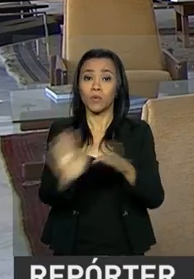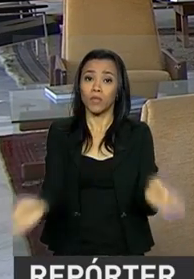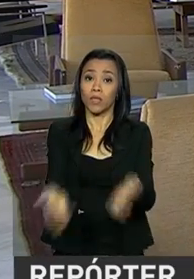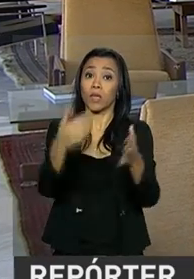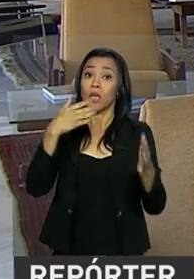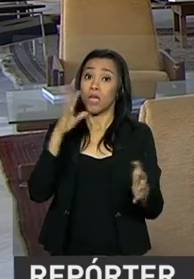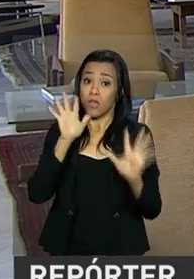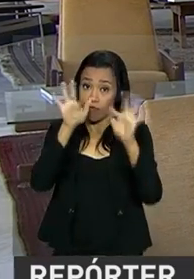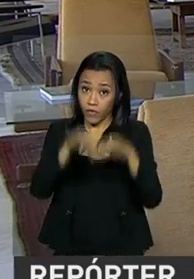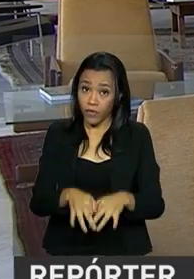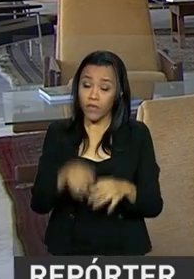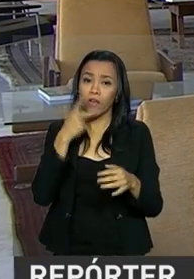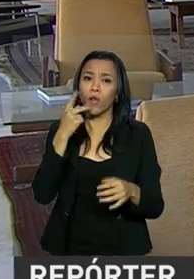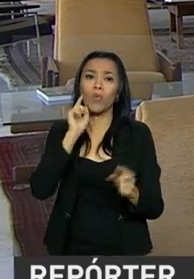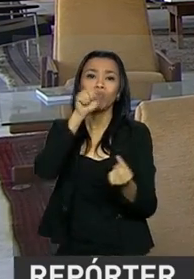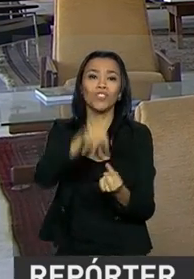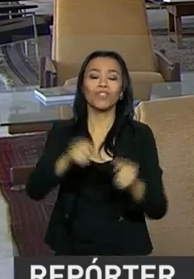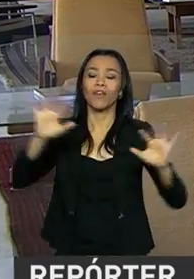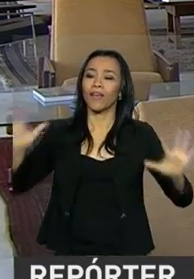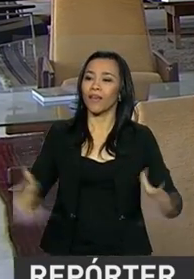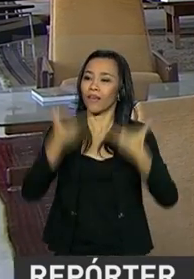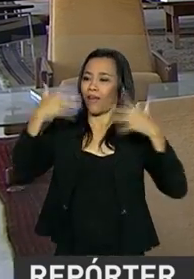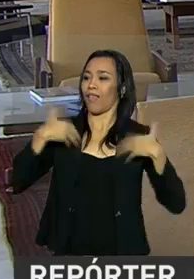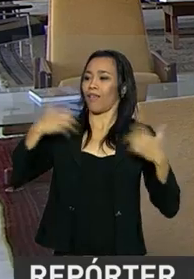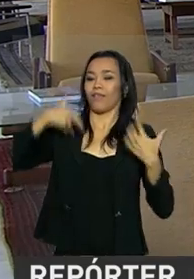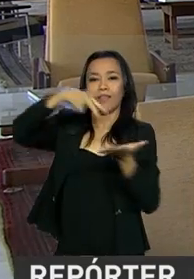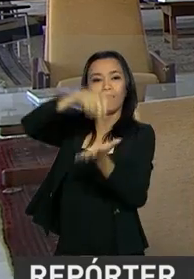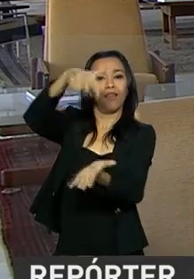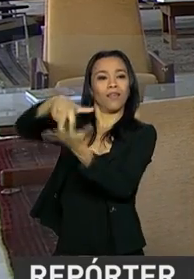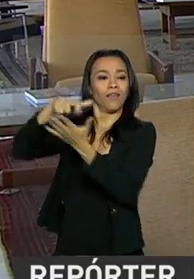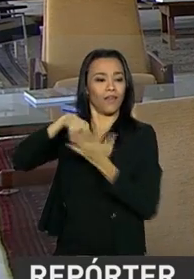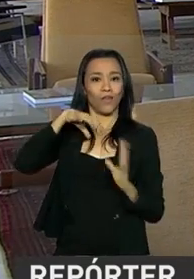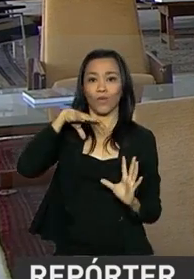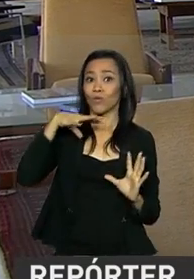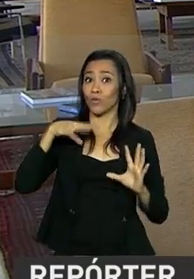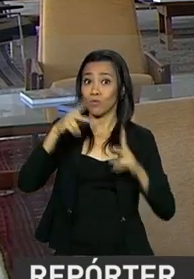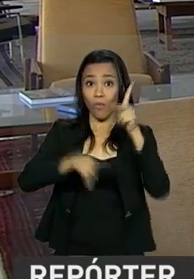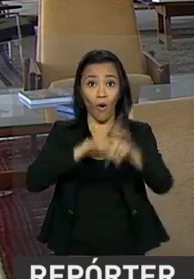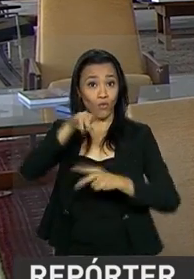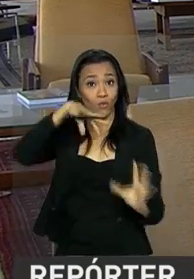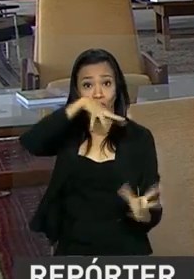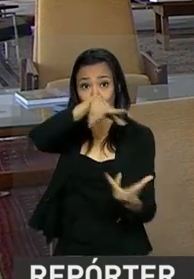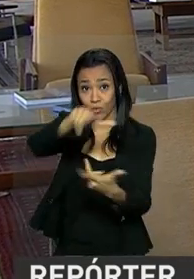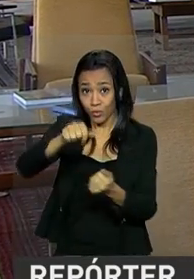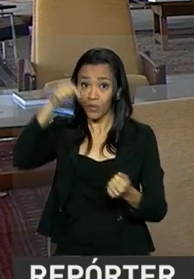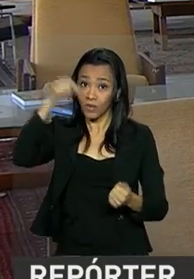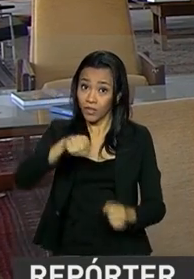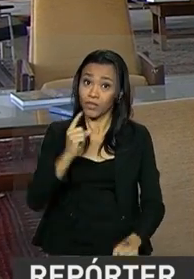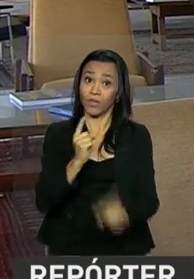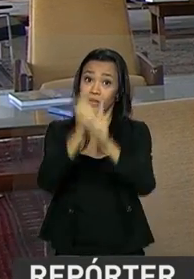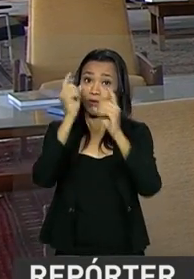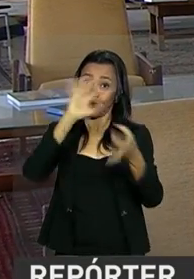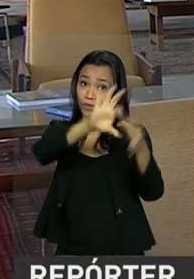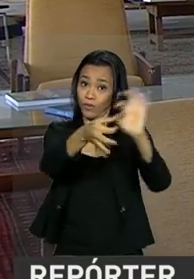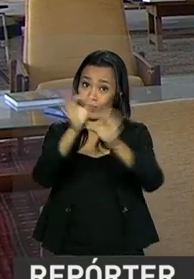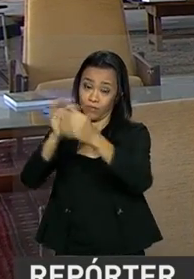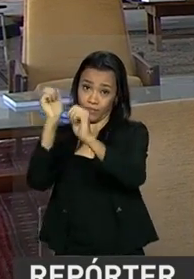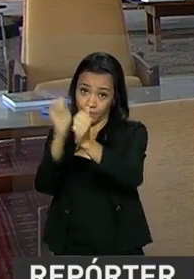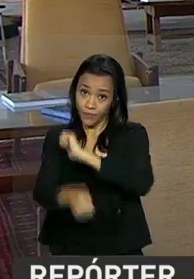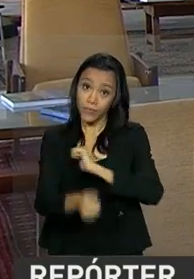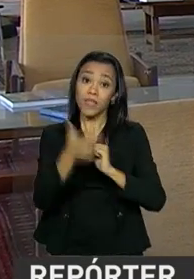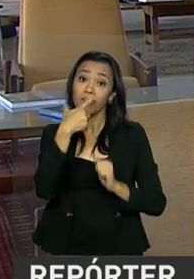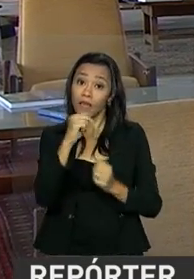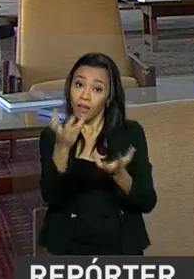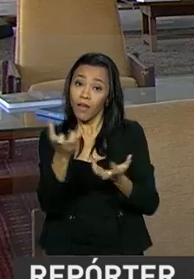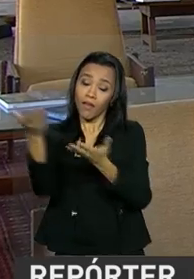nós queremos é nos confraternizarmos com todos os povos do mundo nesta reunião histórica e deu um recado a quem pretende visitar o